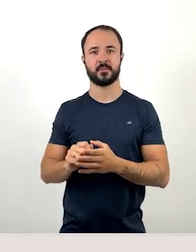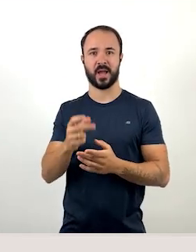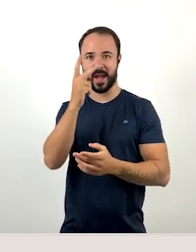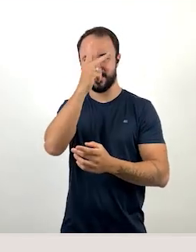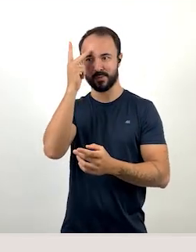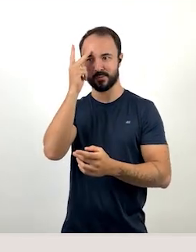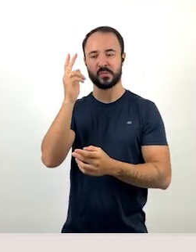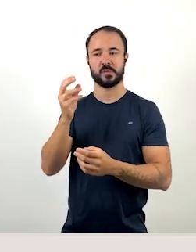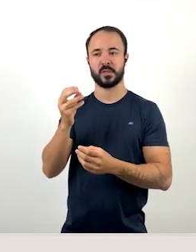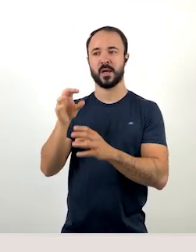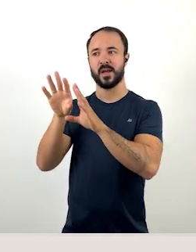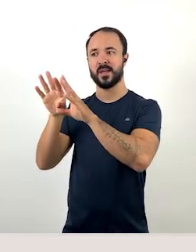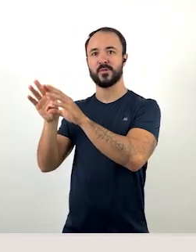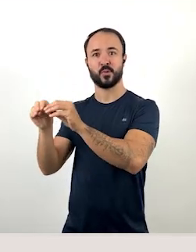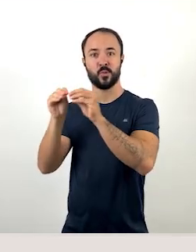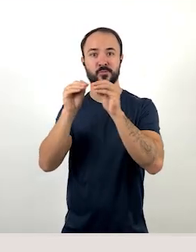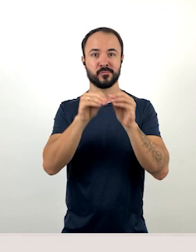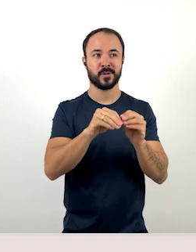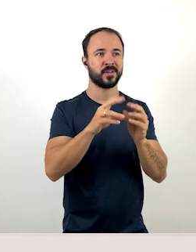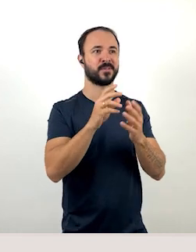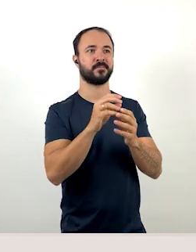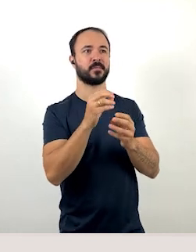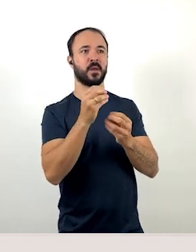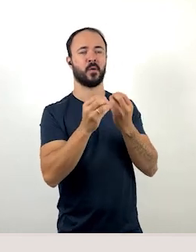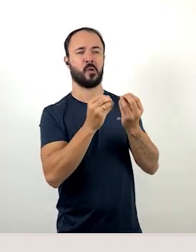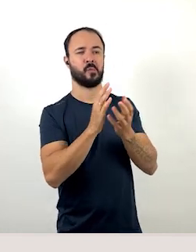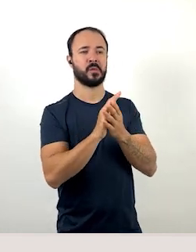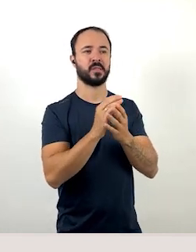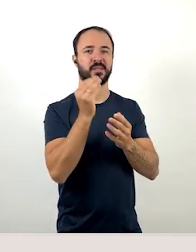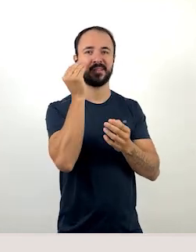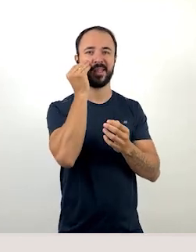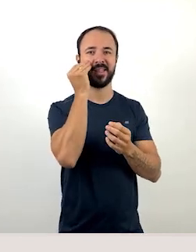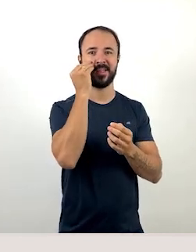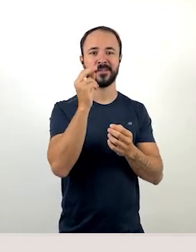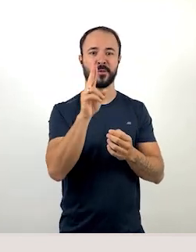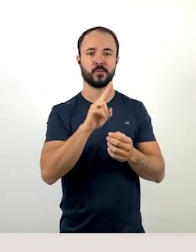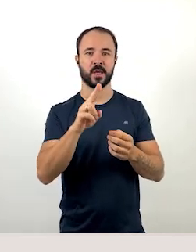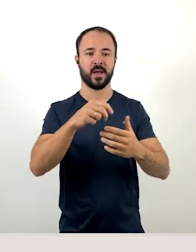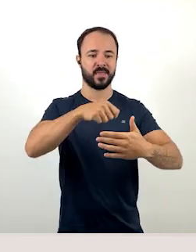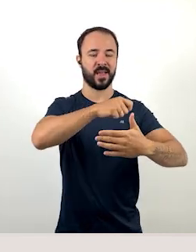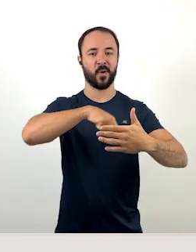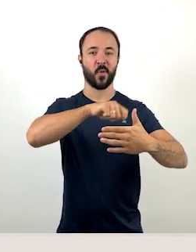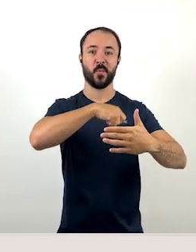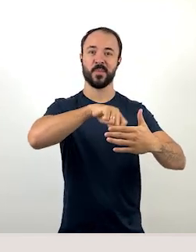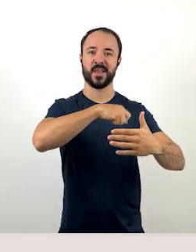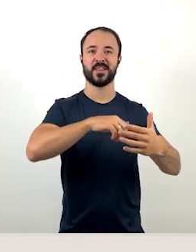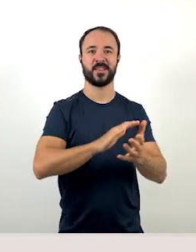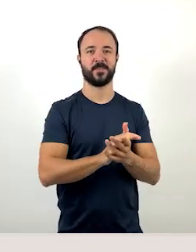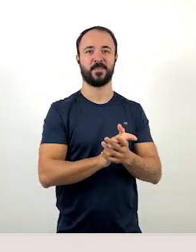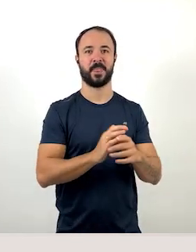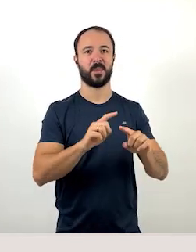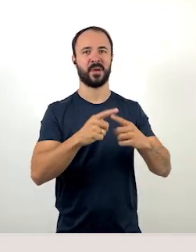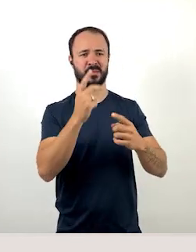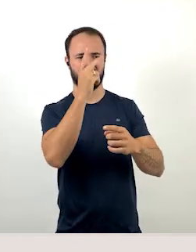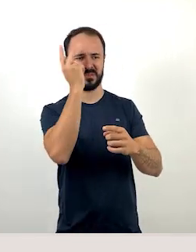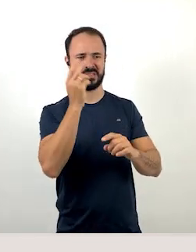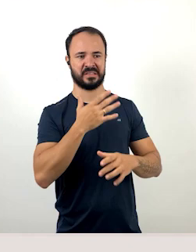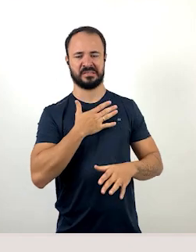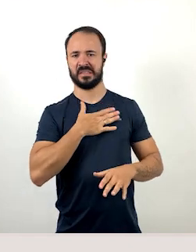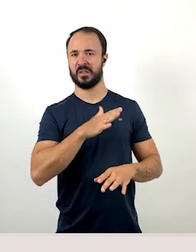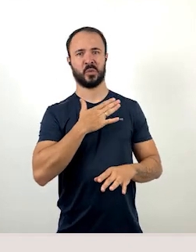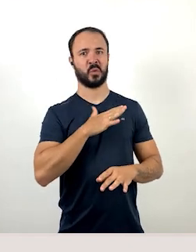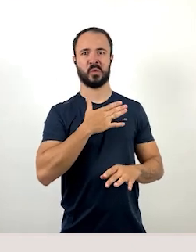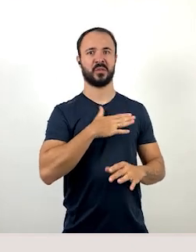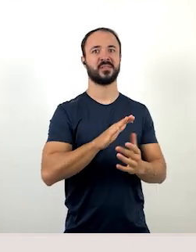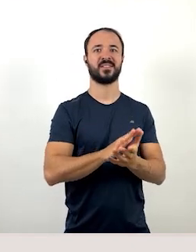na gastronomia, em substituição ao escargot. Porém, ele não teve uma boa aceitação pela população e acabou sendo descartado no